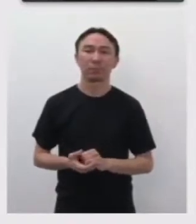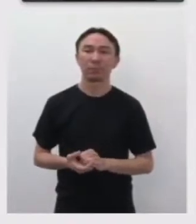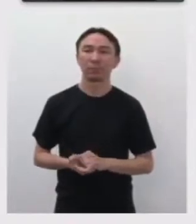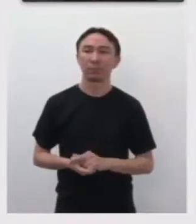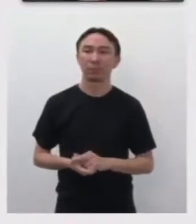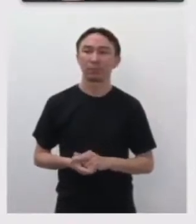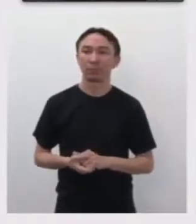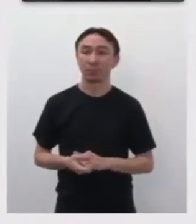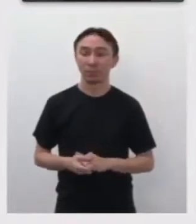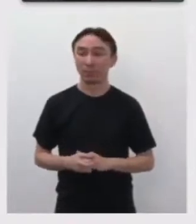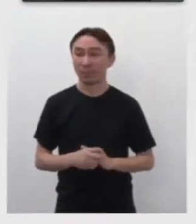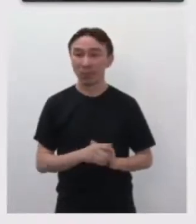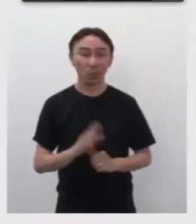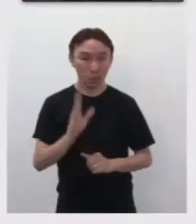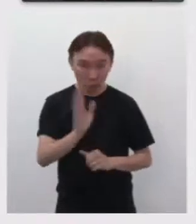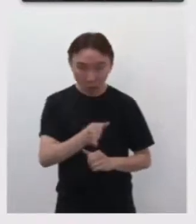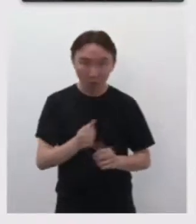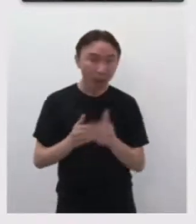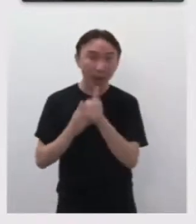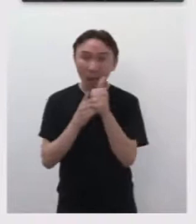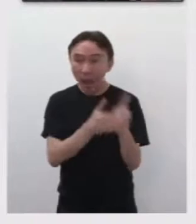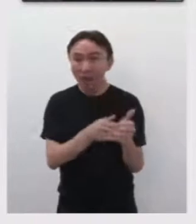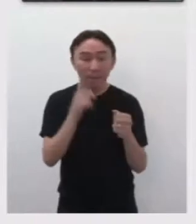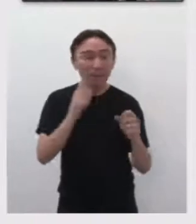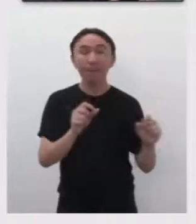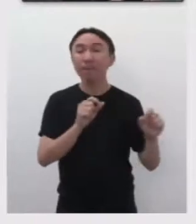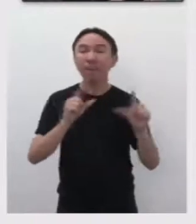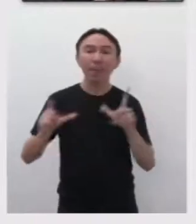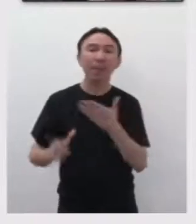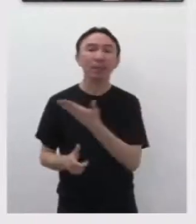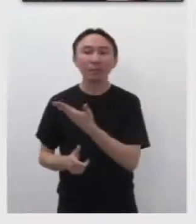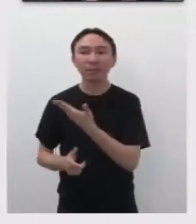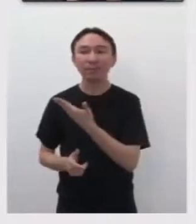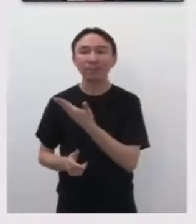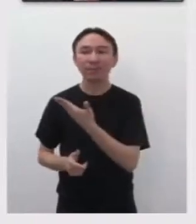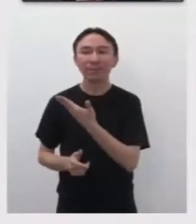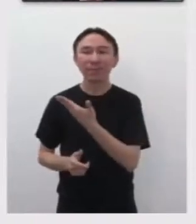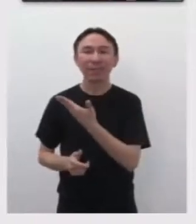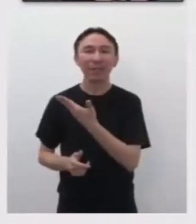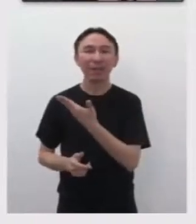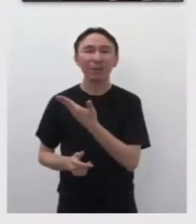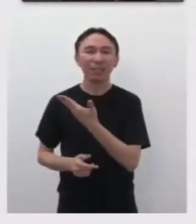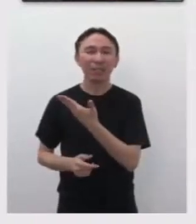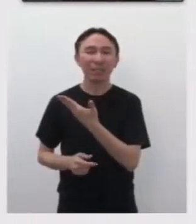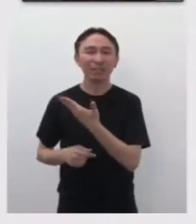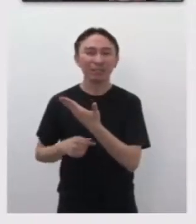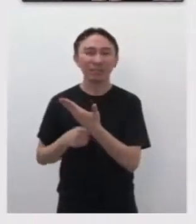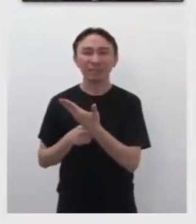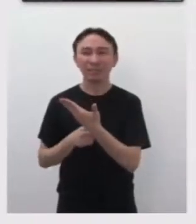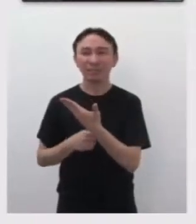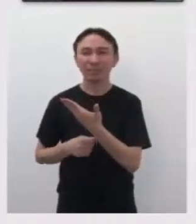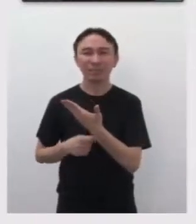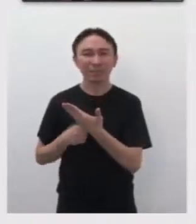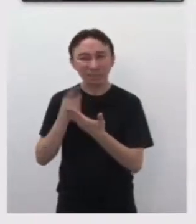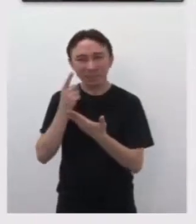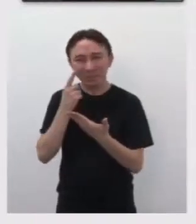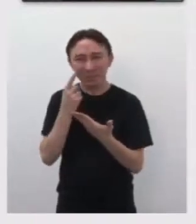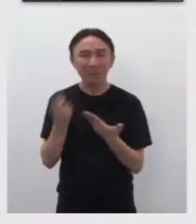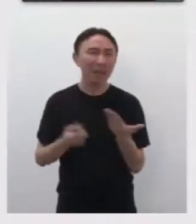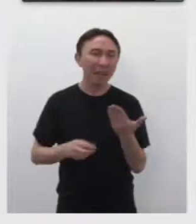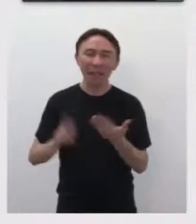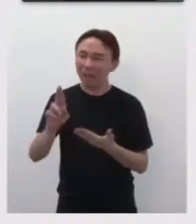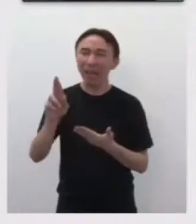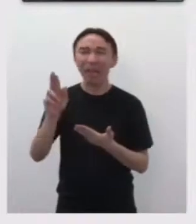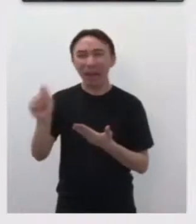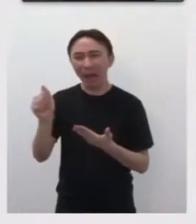ele já me leva aqui para uma tela em que ele, para o aluno, o método é o mesmo para o aluno e para o professor, tá? Para o aluno, ele vai pedir o RA, que é a matrícula deles,